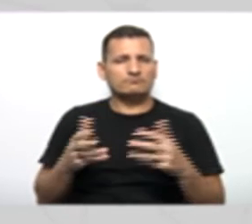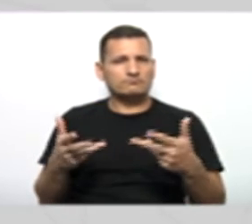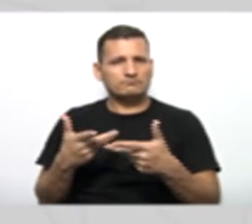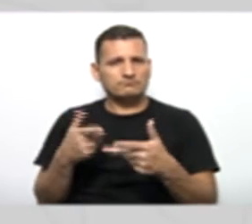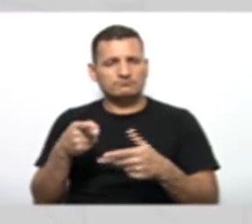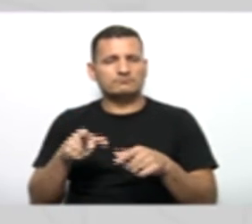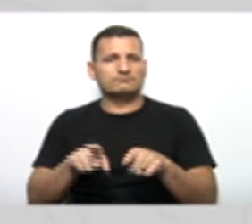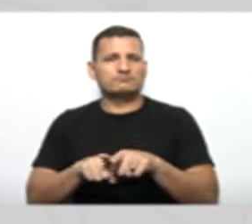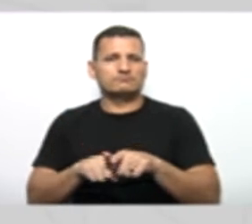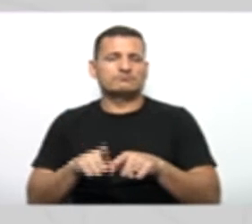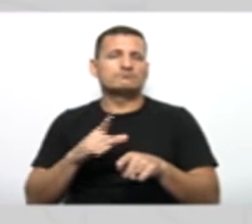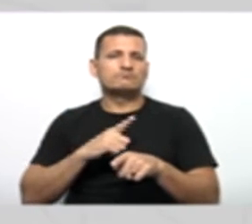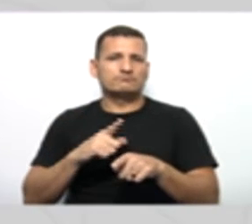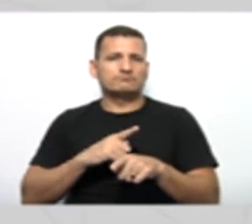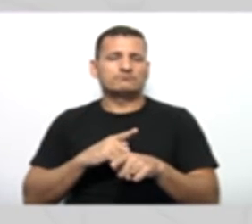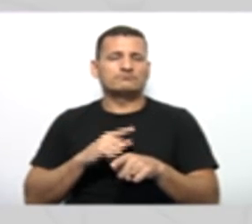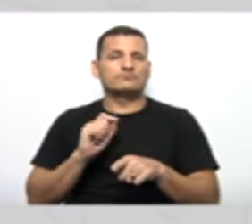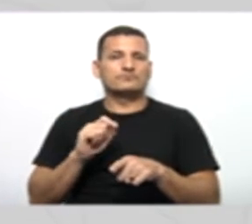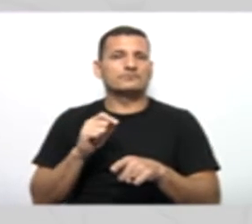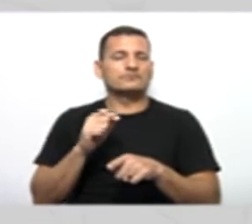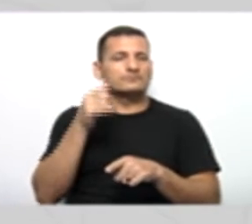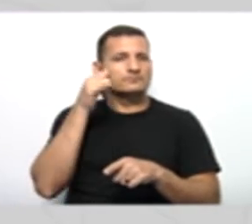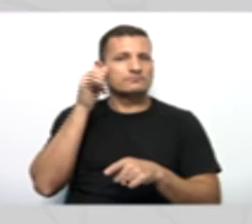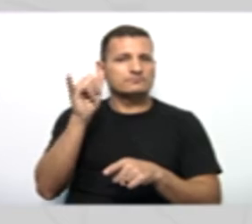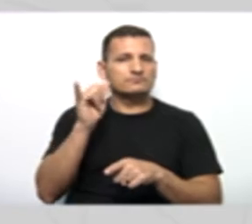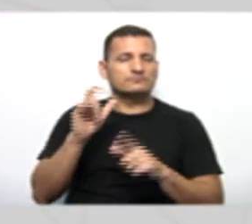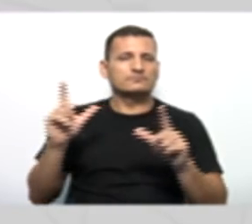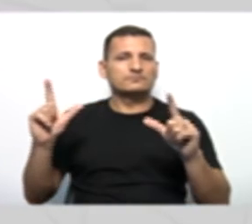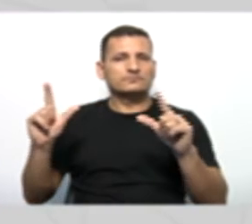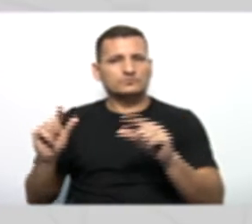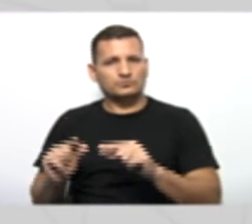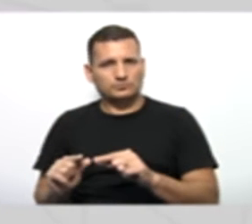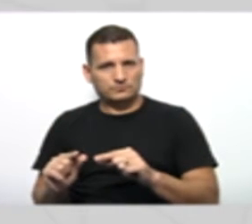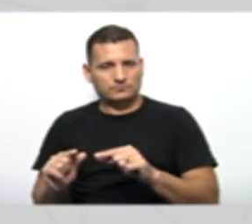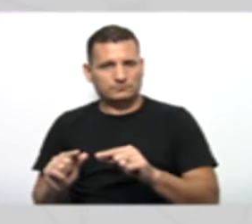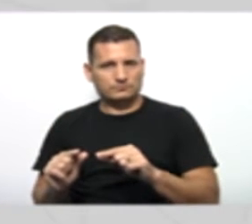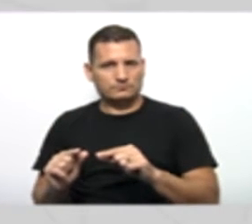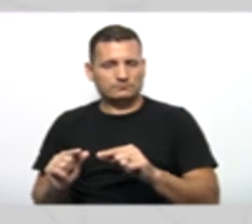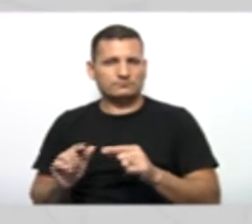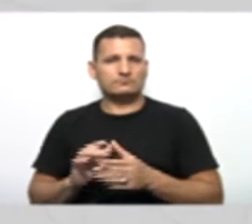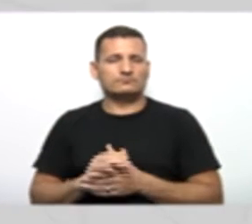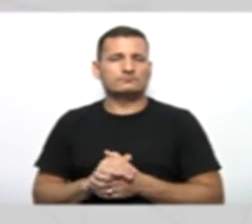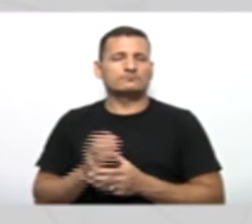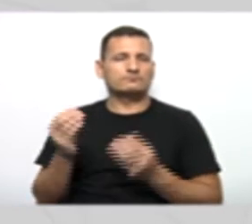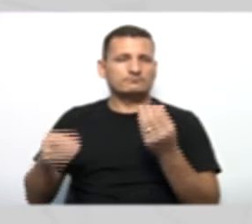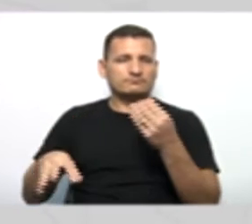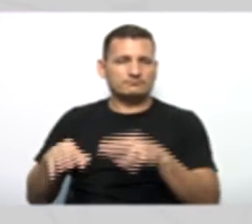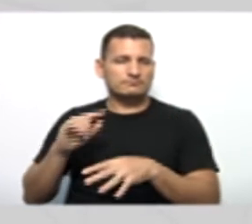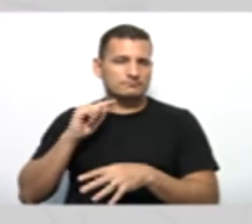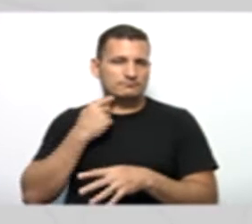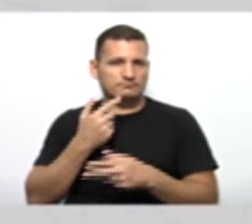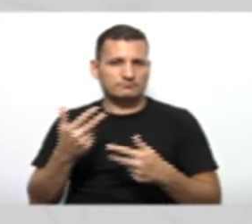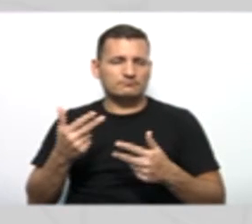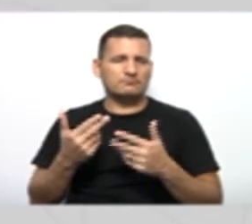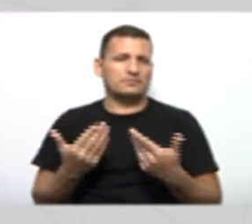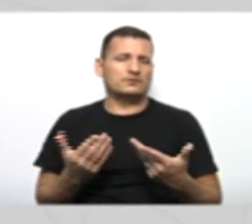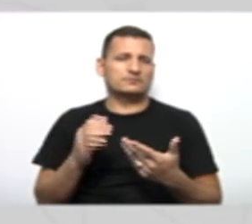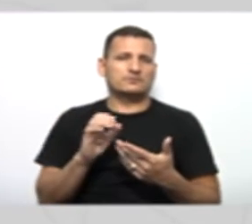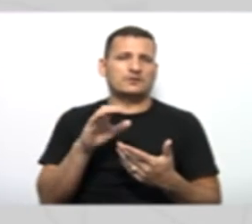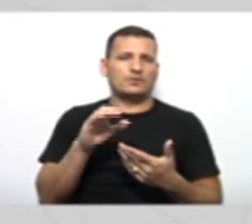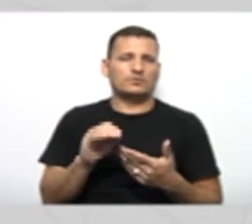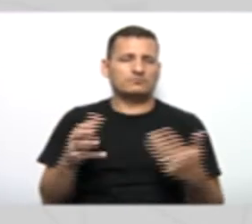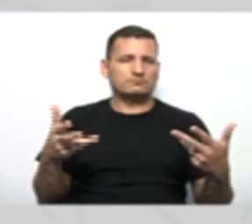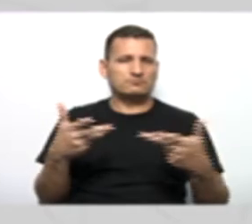amplamente amparada em ações que procuram reduzir a poluição. Mas, ecoeficiência é só isso?